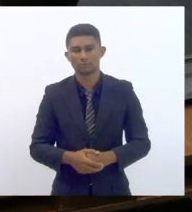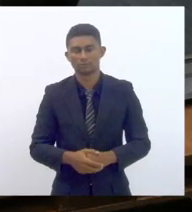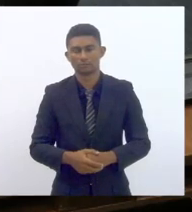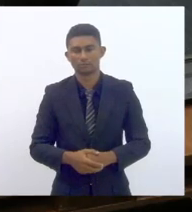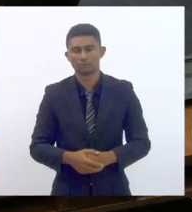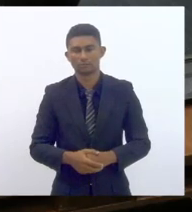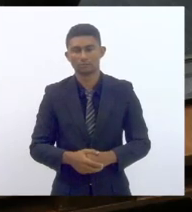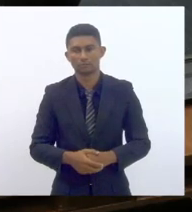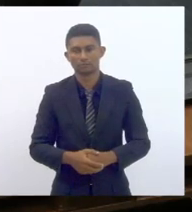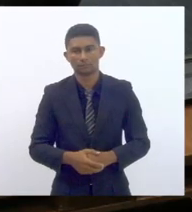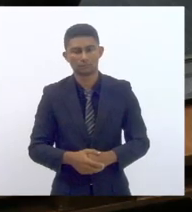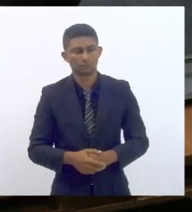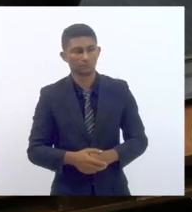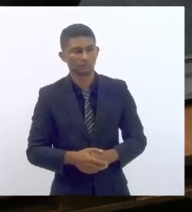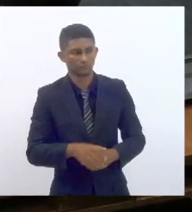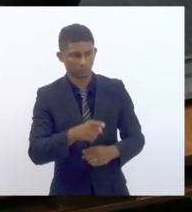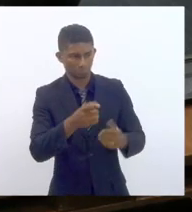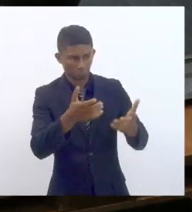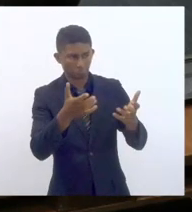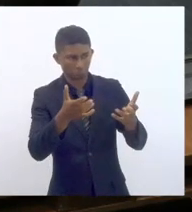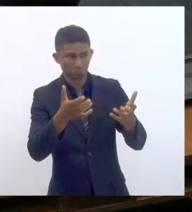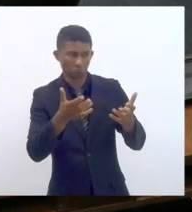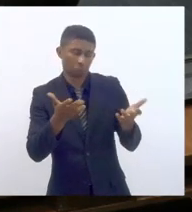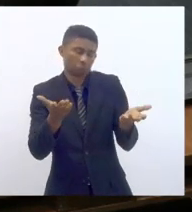Se eu quiser, eu divirjo.